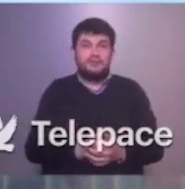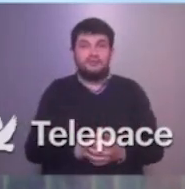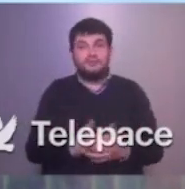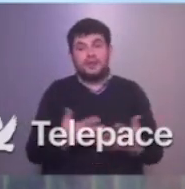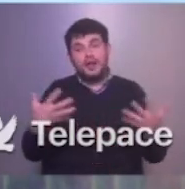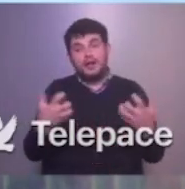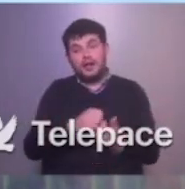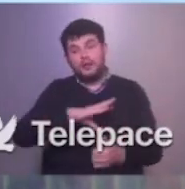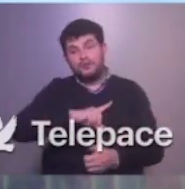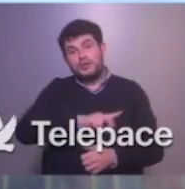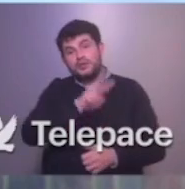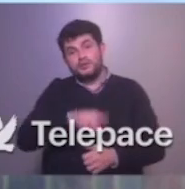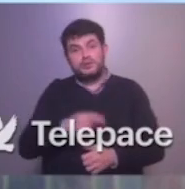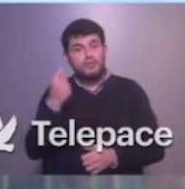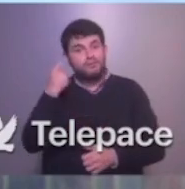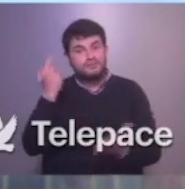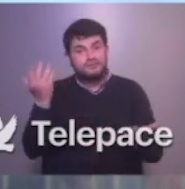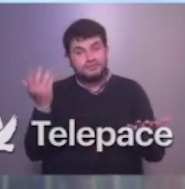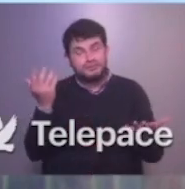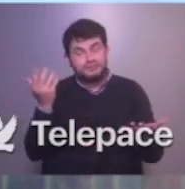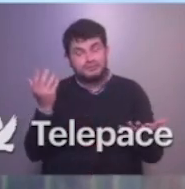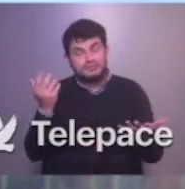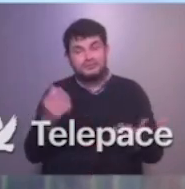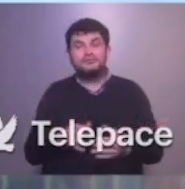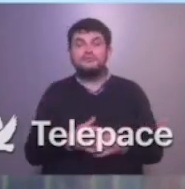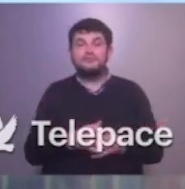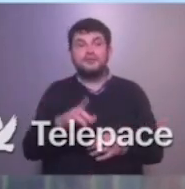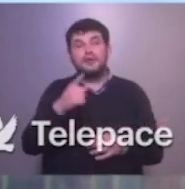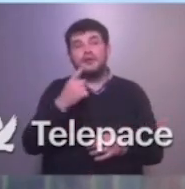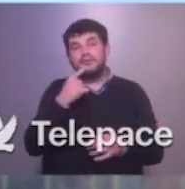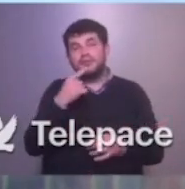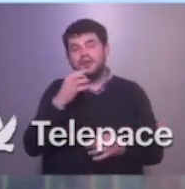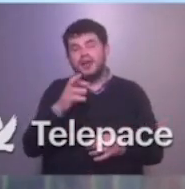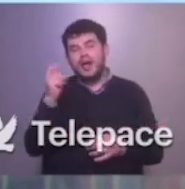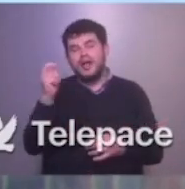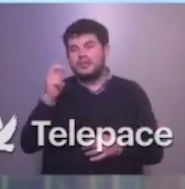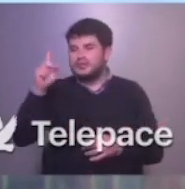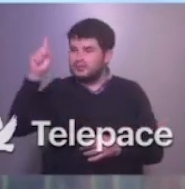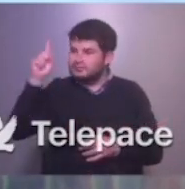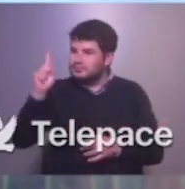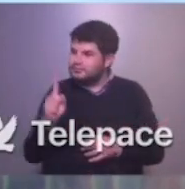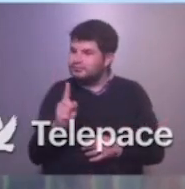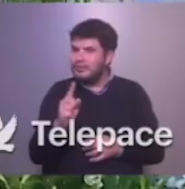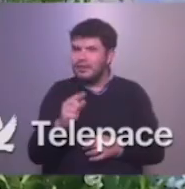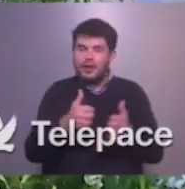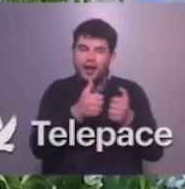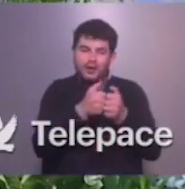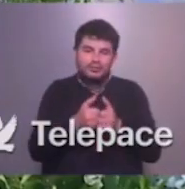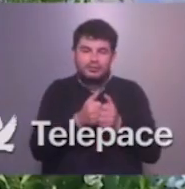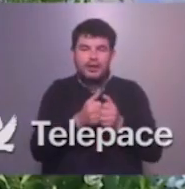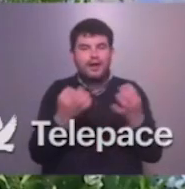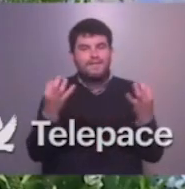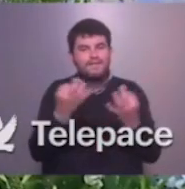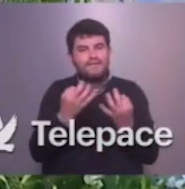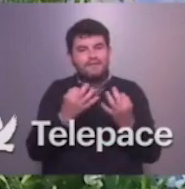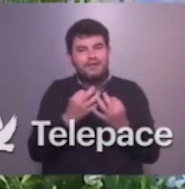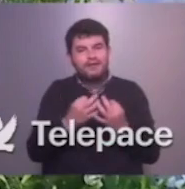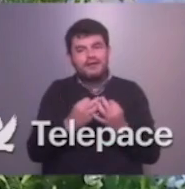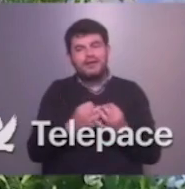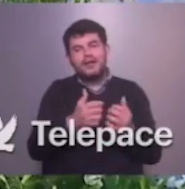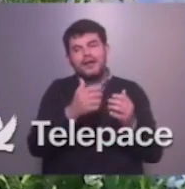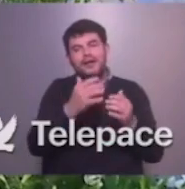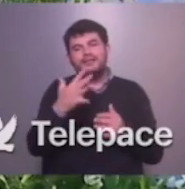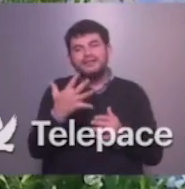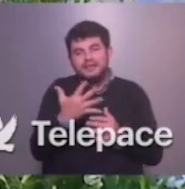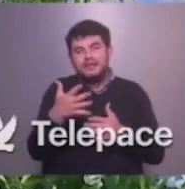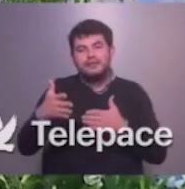a Segunda Guerra Mundial. Recebemos também desta terceira aparição a oração que rezamos no final de cada um dos